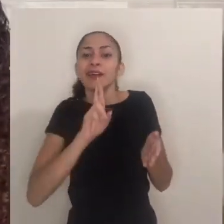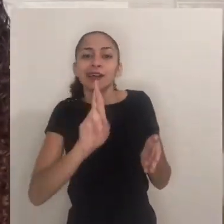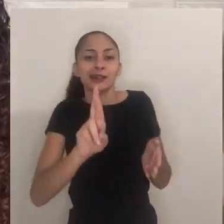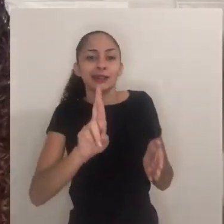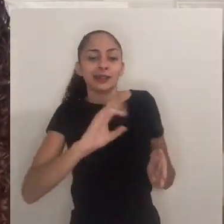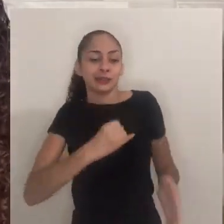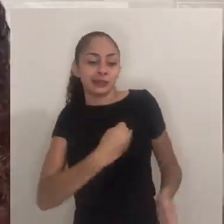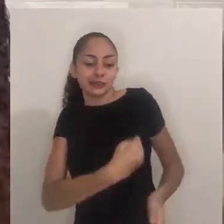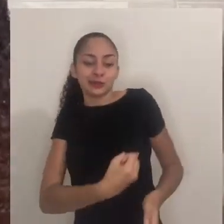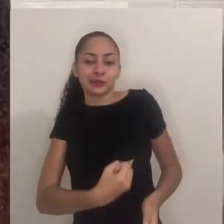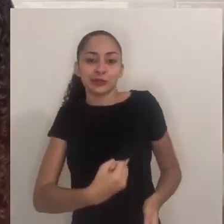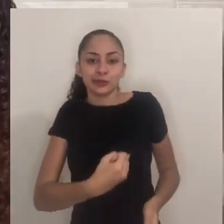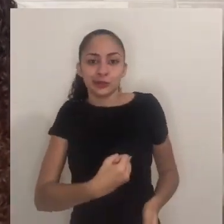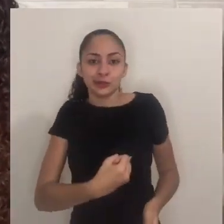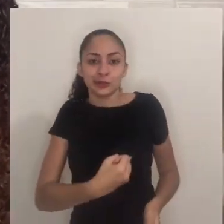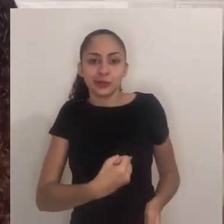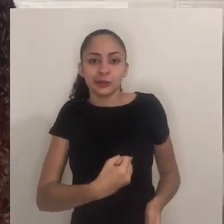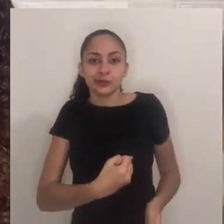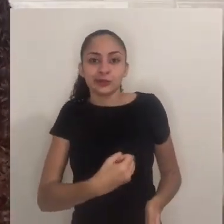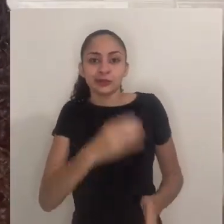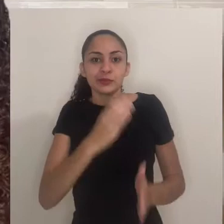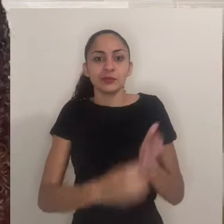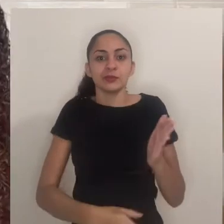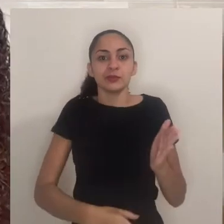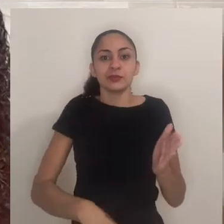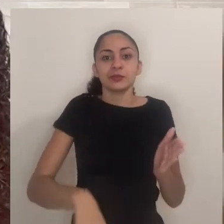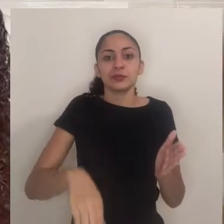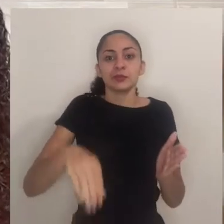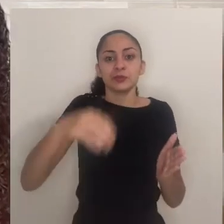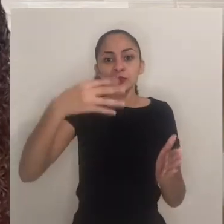gente tem a resposta lá em João, no capítulo 4,